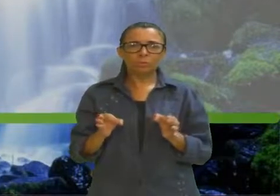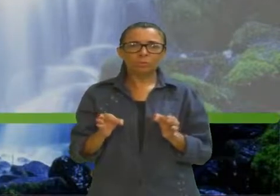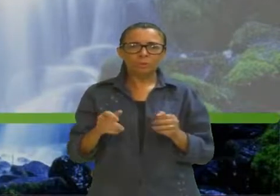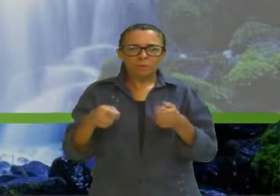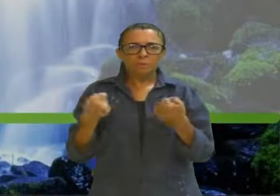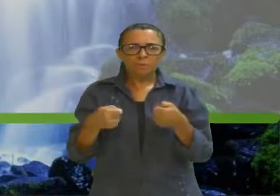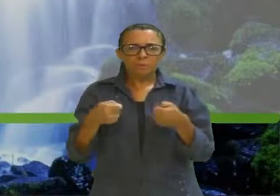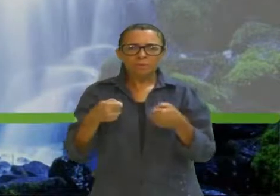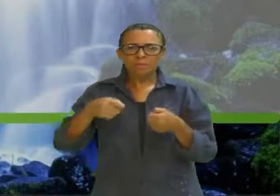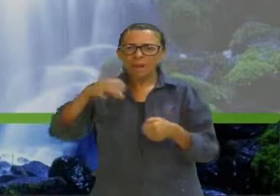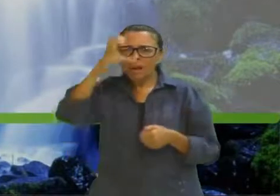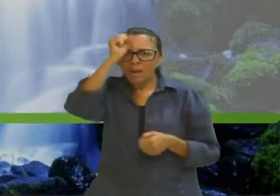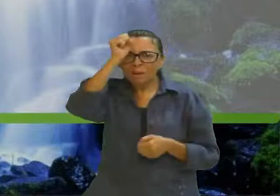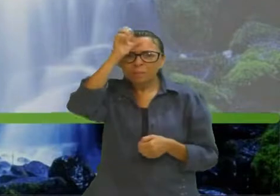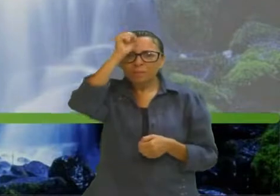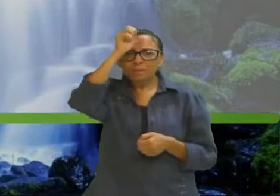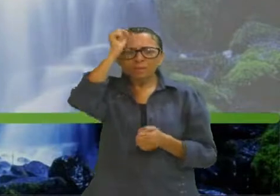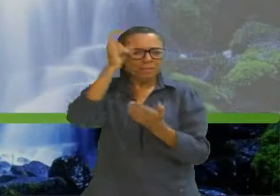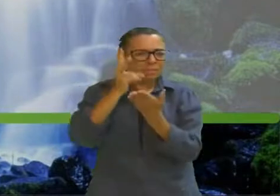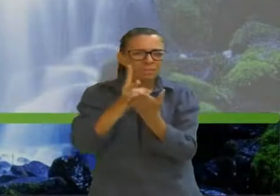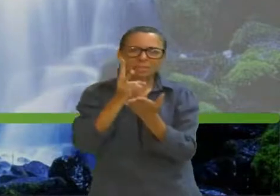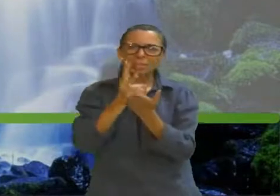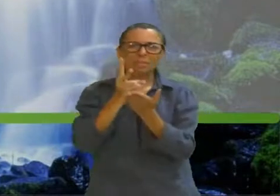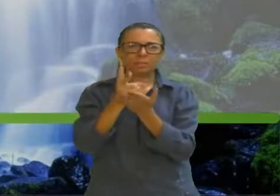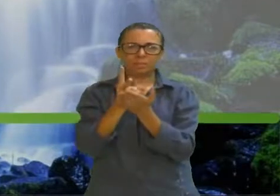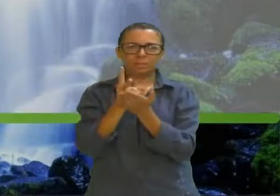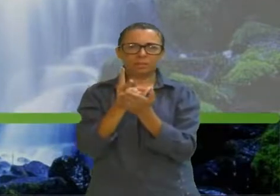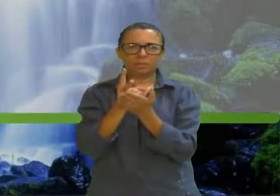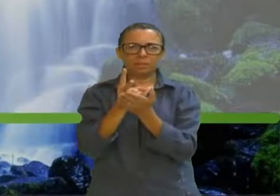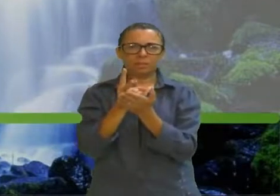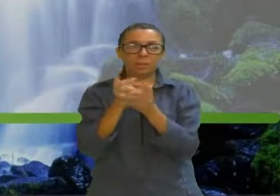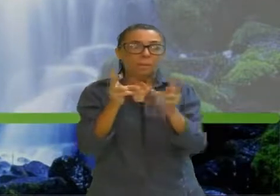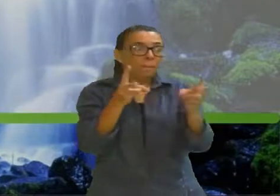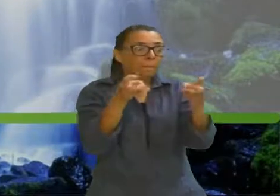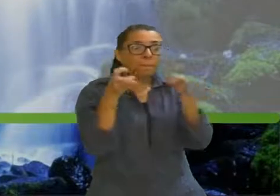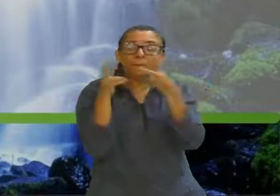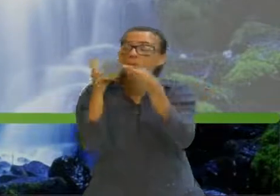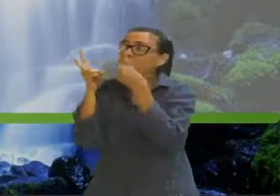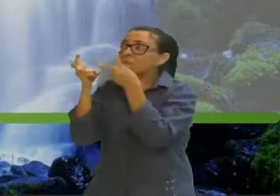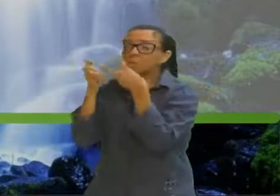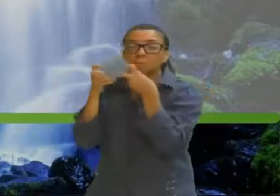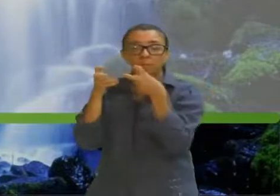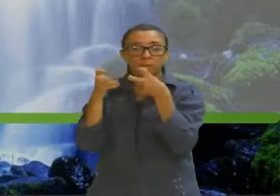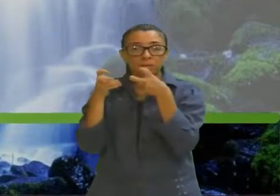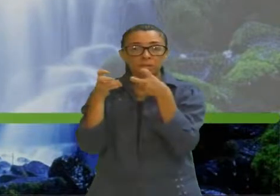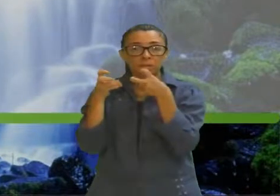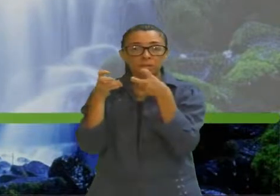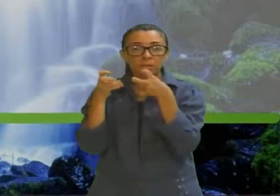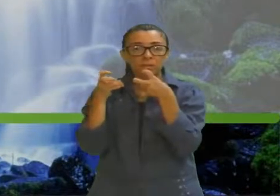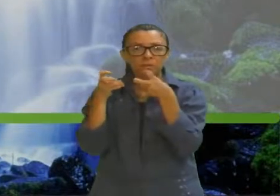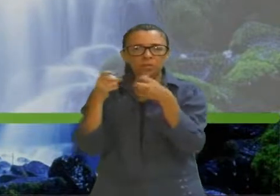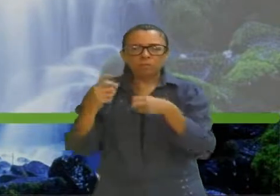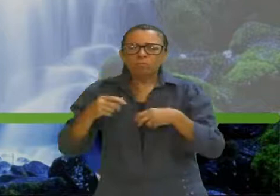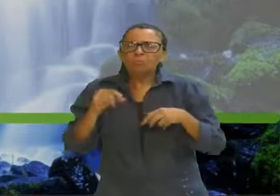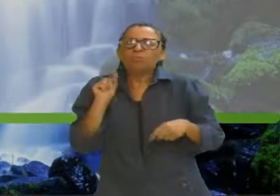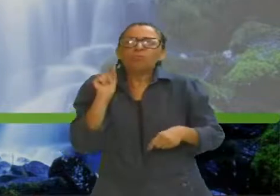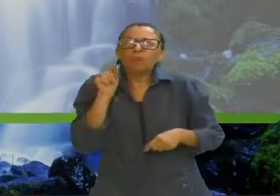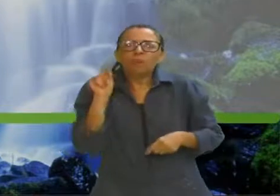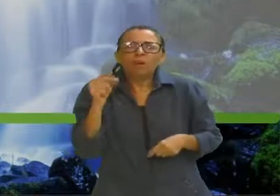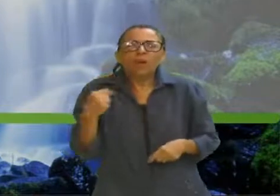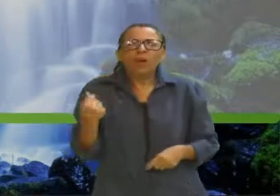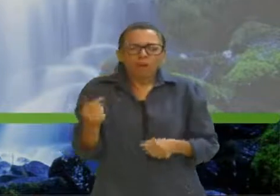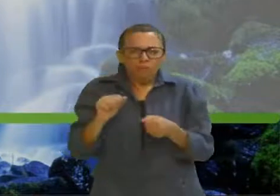é uma grande motivação para mim e para você. Porque quando nós incorporamos a vontade de Deus em nossa